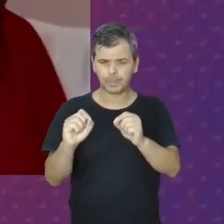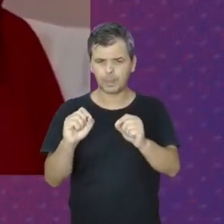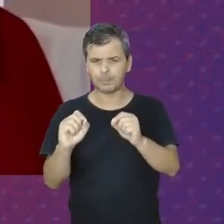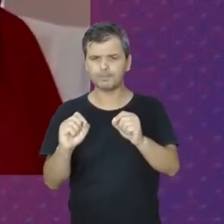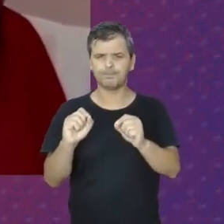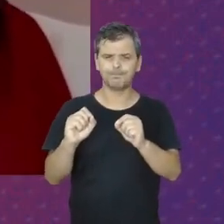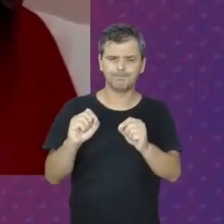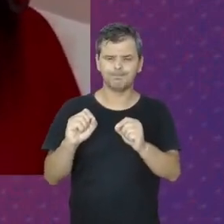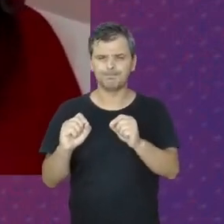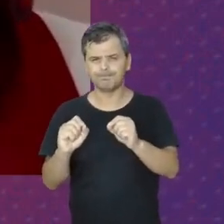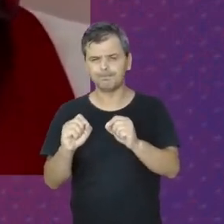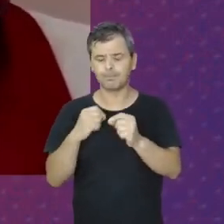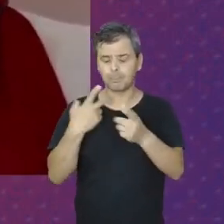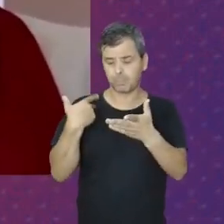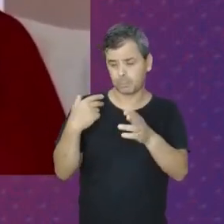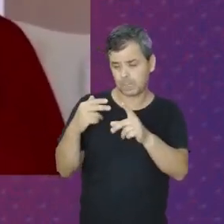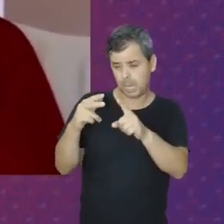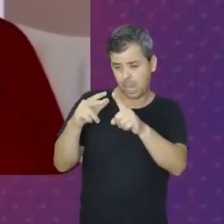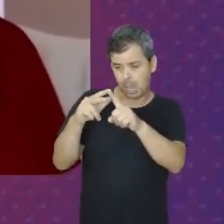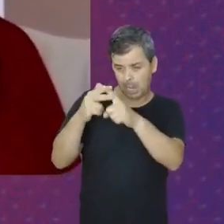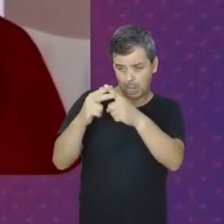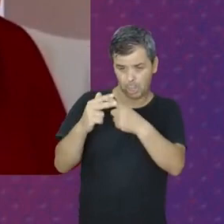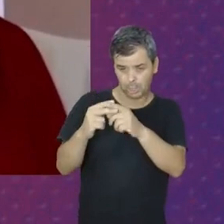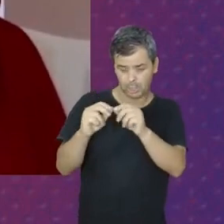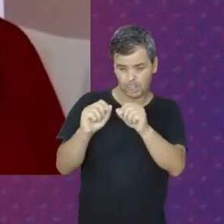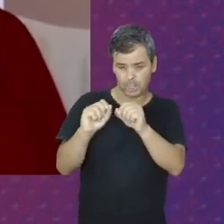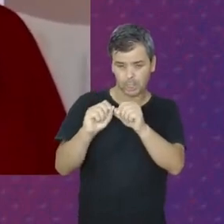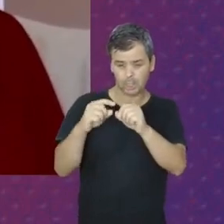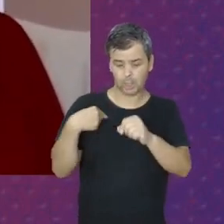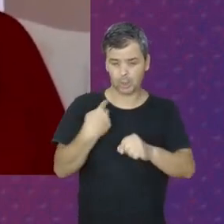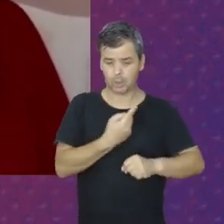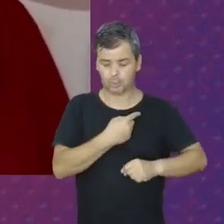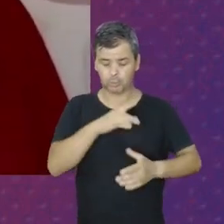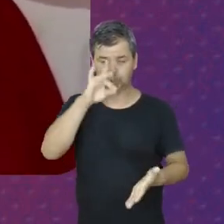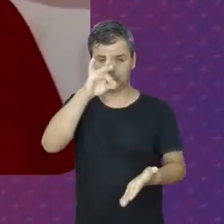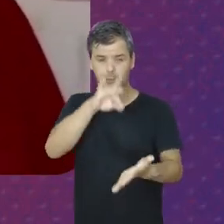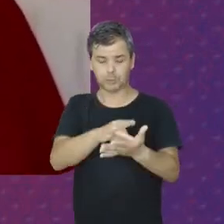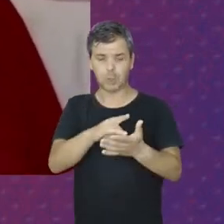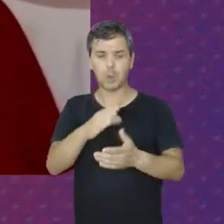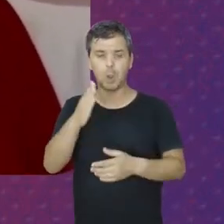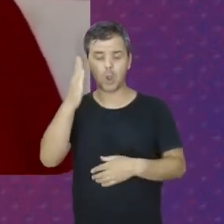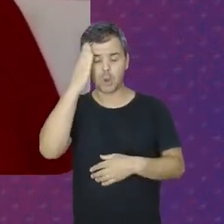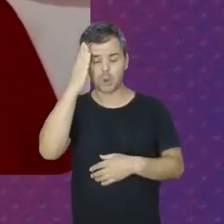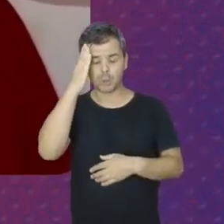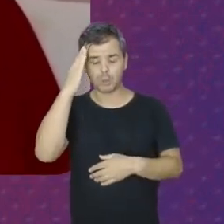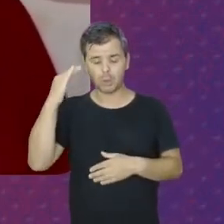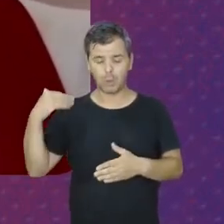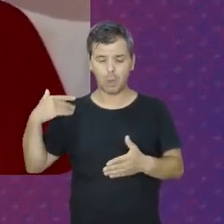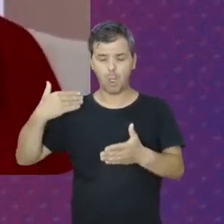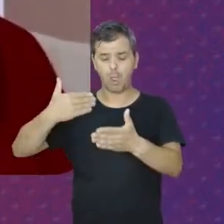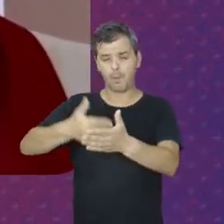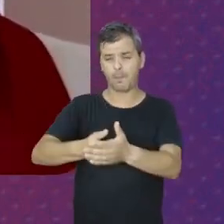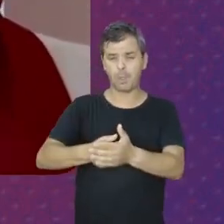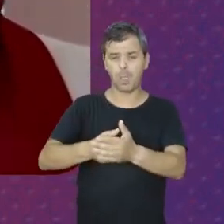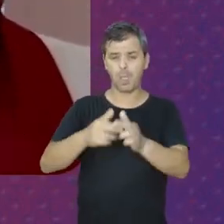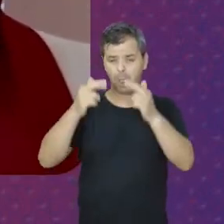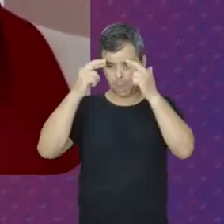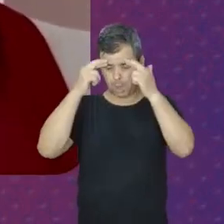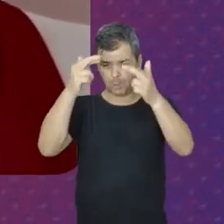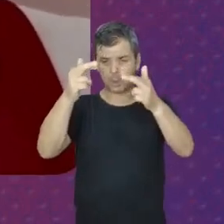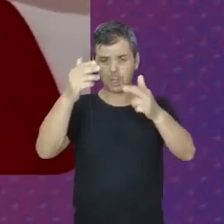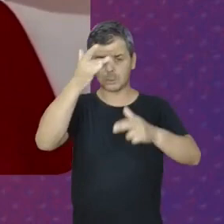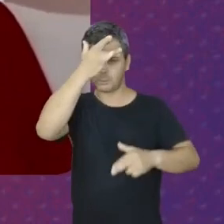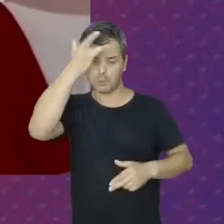produzir mecanismos para que a gente possa, de fato, conhecer a história e respeitar o povo